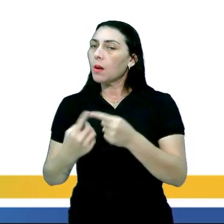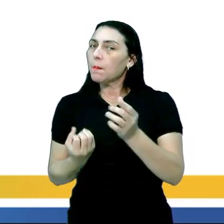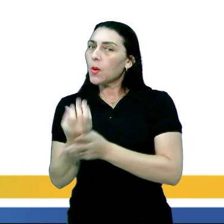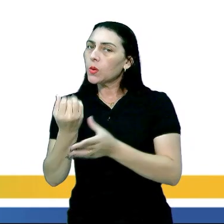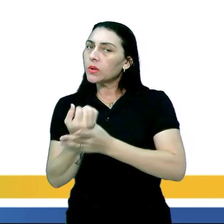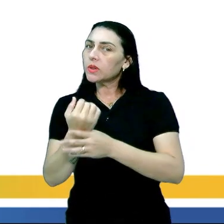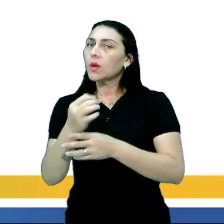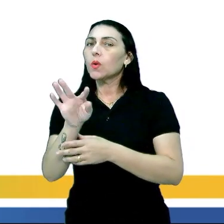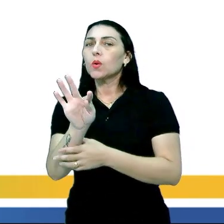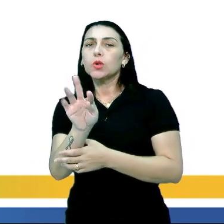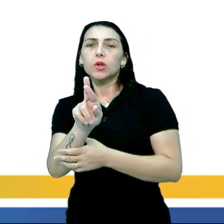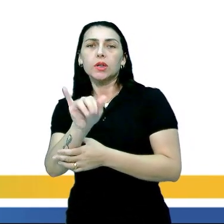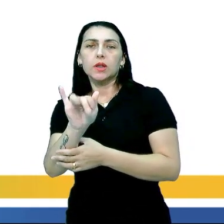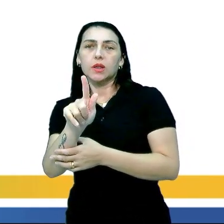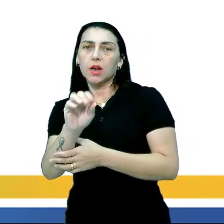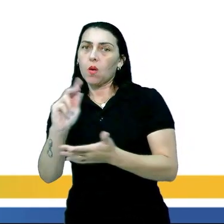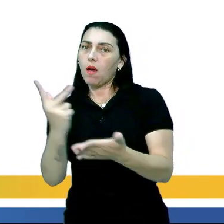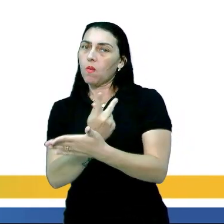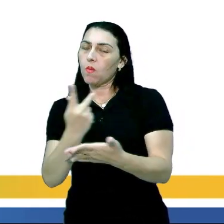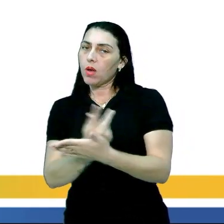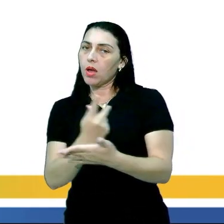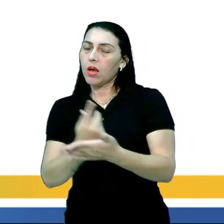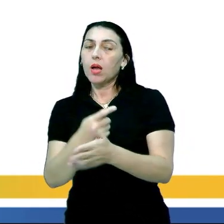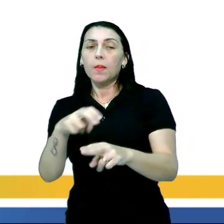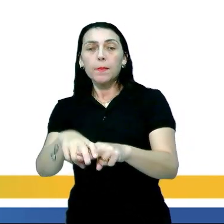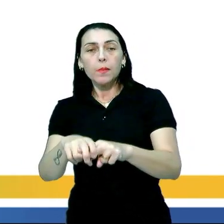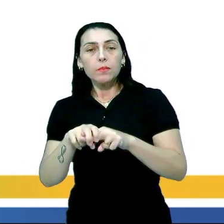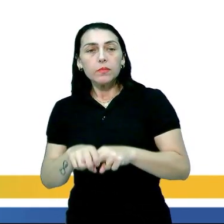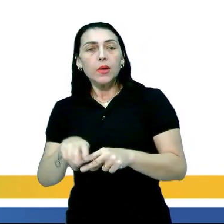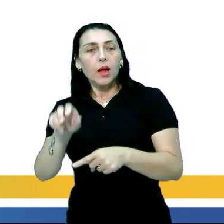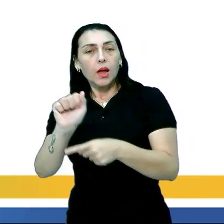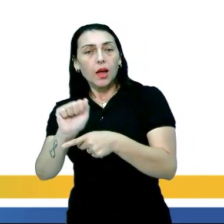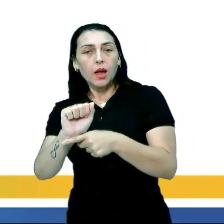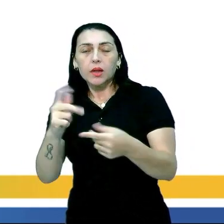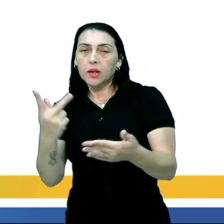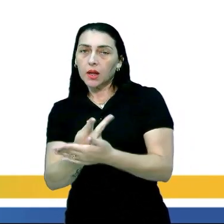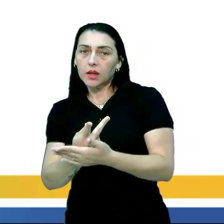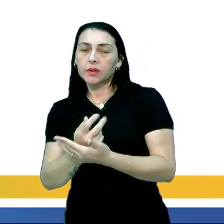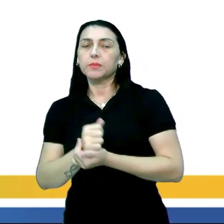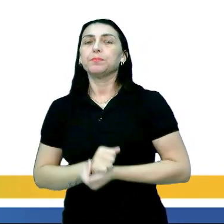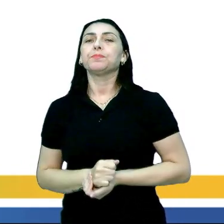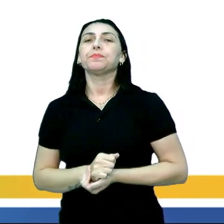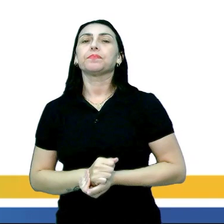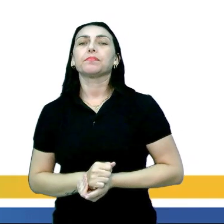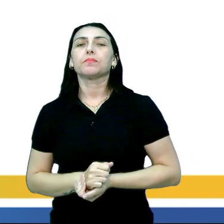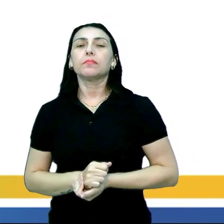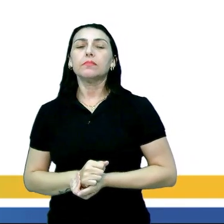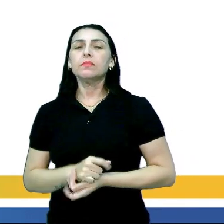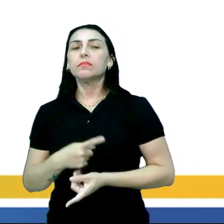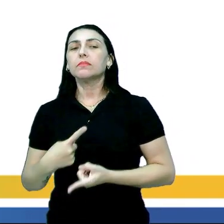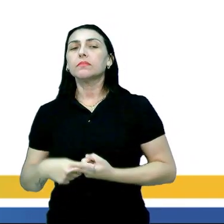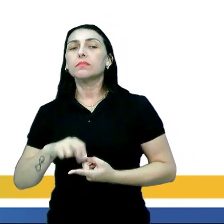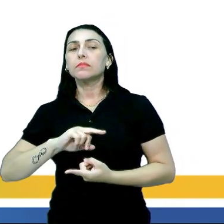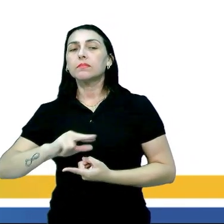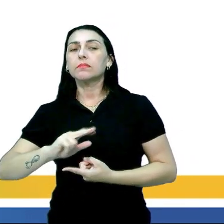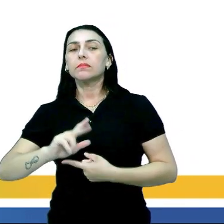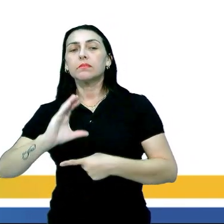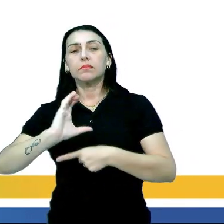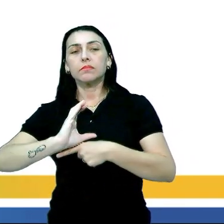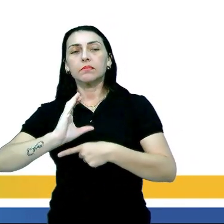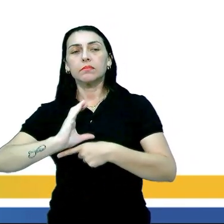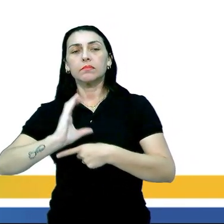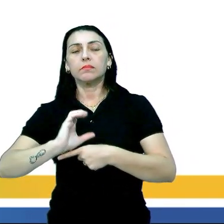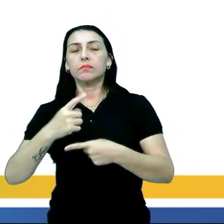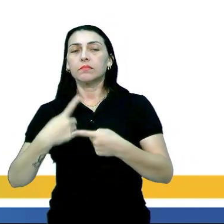de trigo. Então esse é um erro, por isso que a alternativa está errada. Por que não é a alternativa